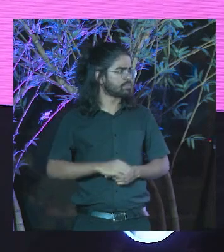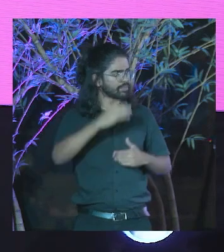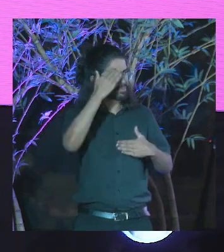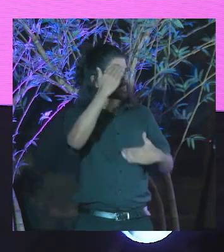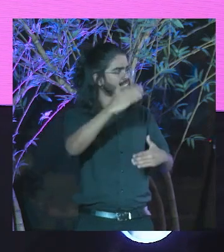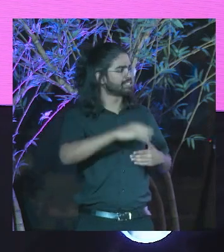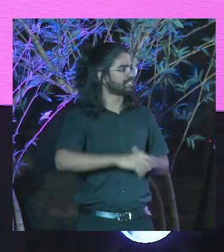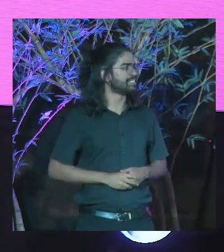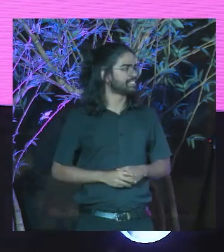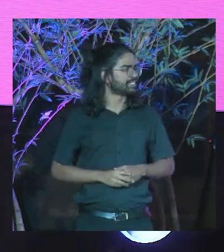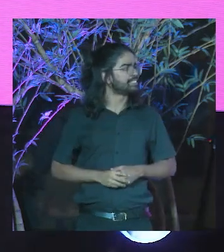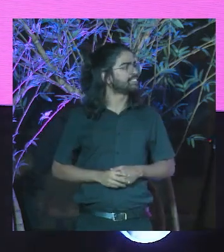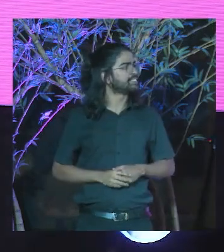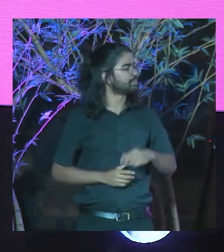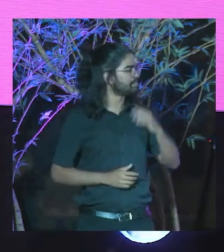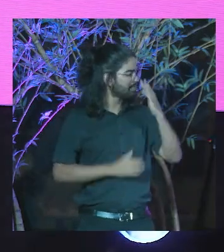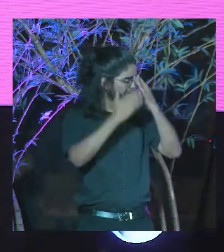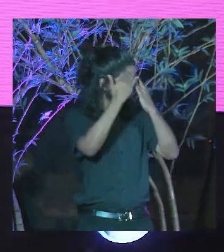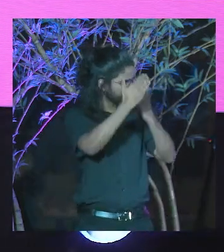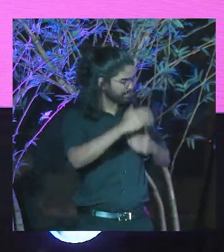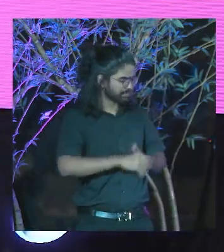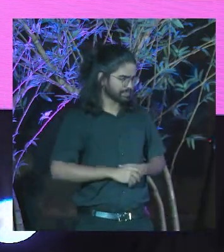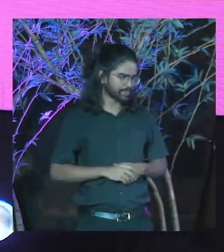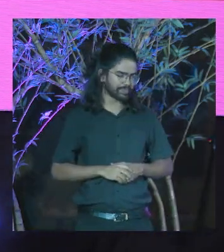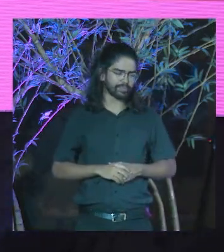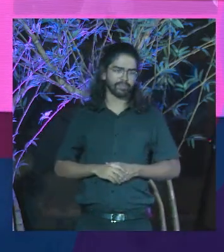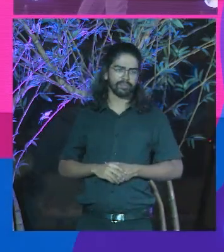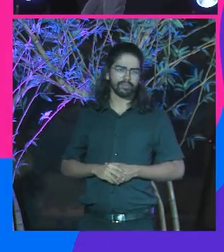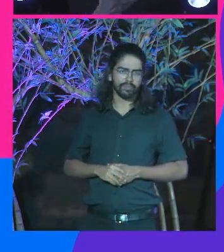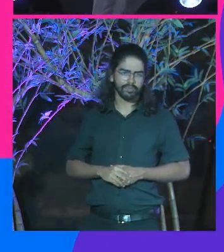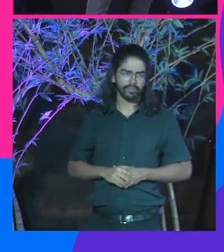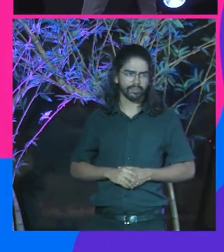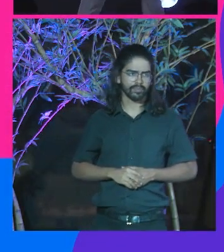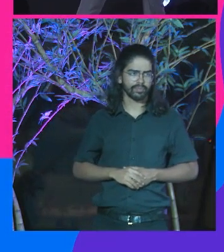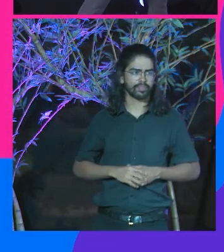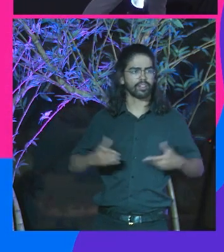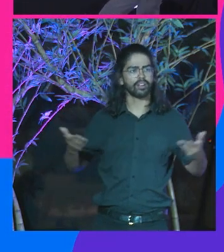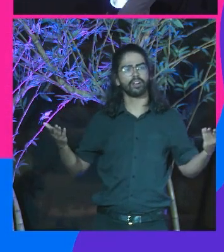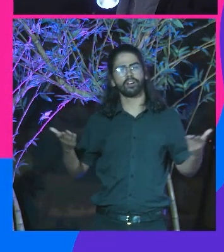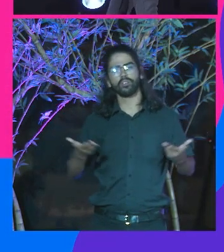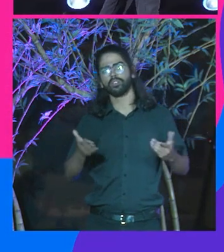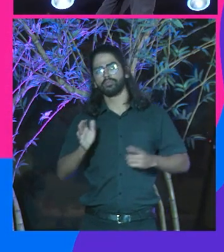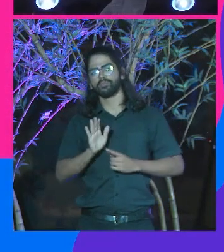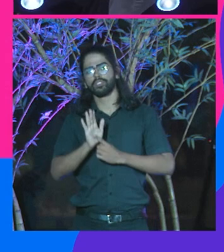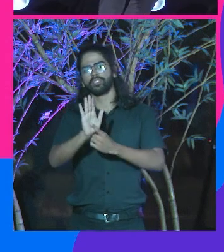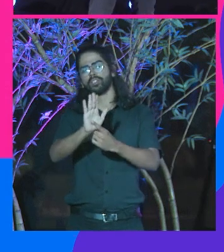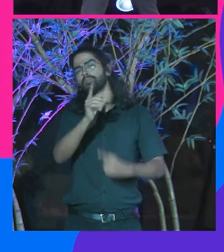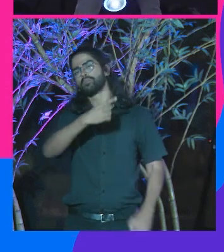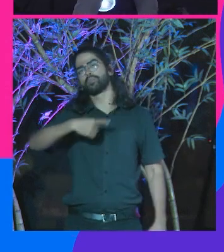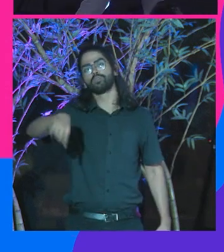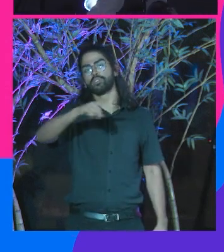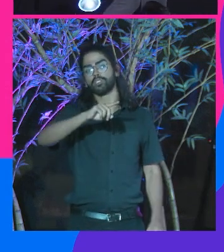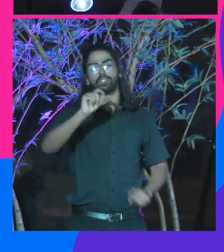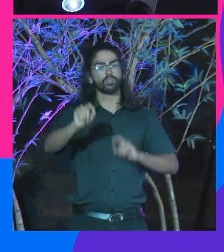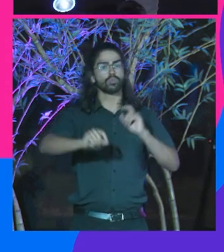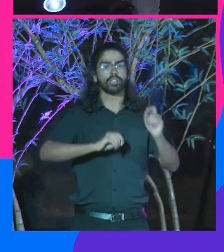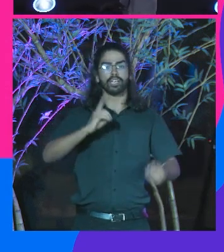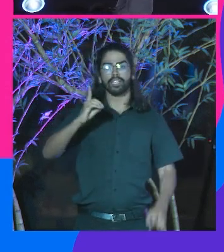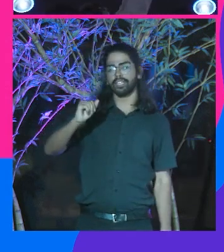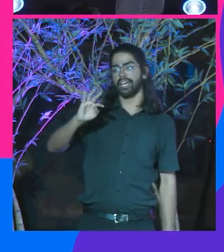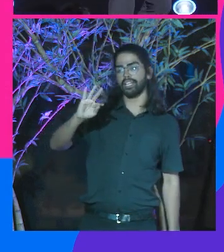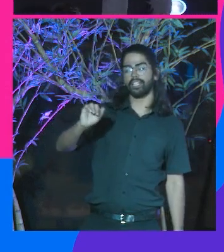obrigado. Obrigado. Eu vou apresentar para vocês aqui uma ferramenta, tá, que a gente chama de Data